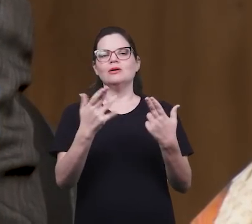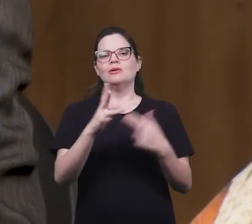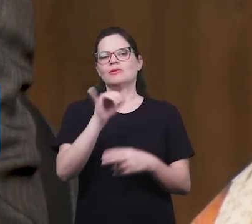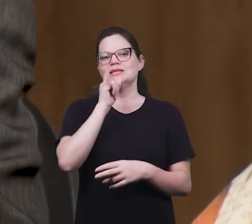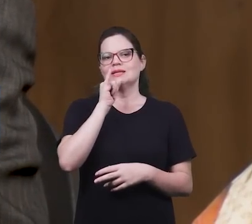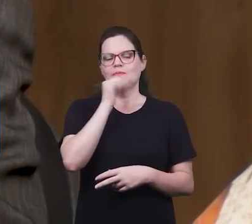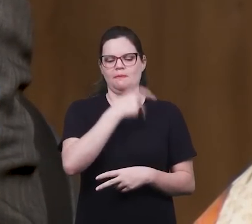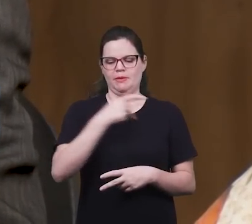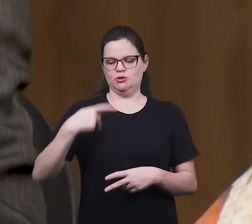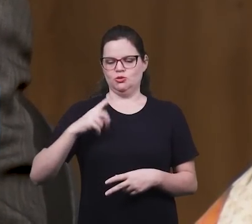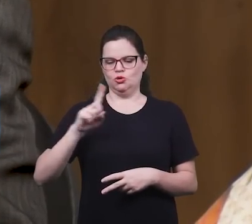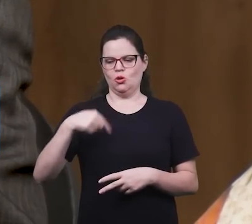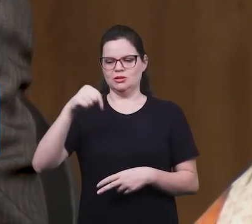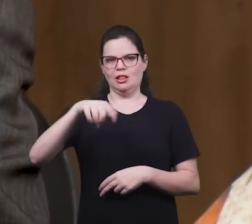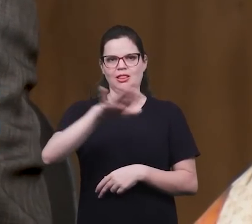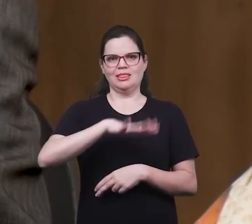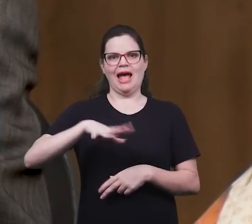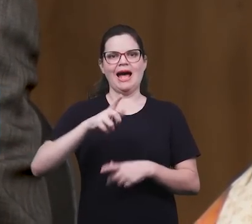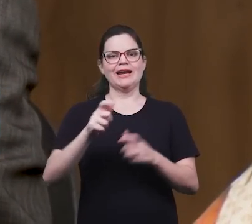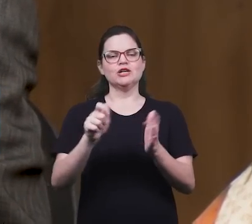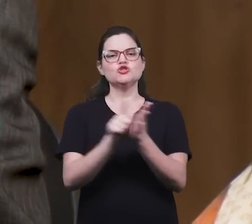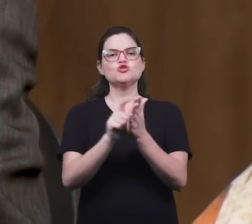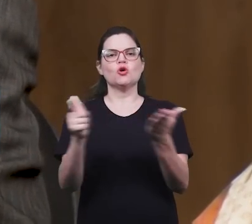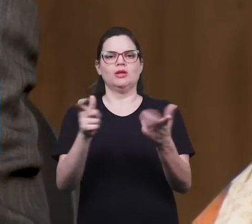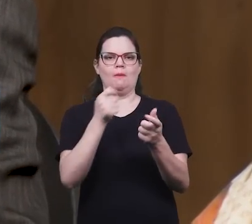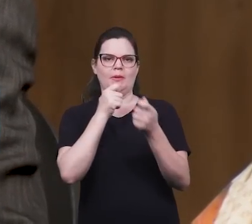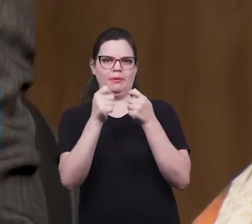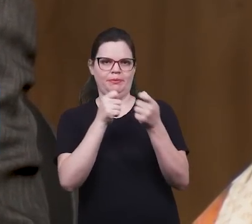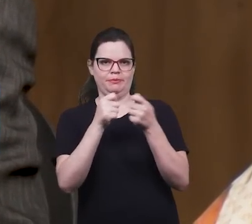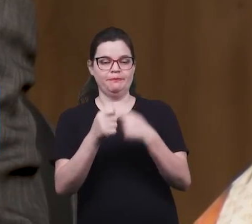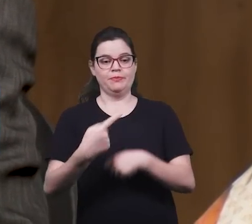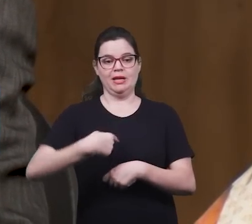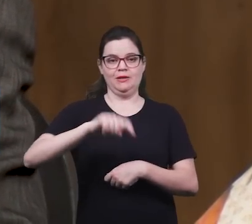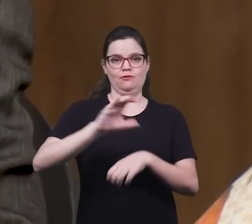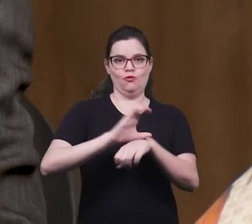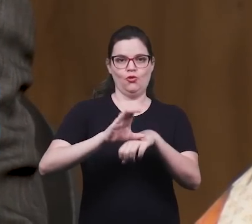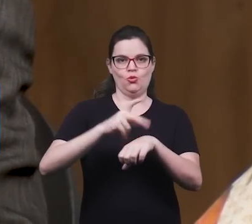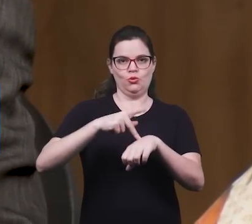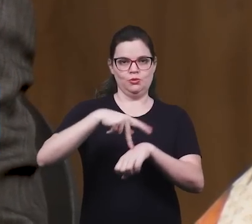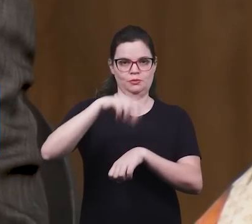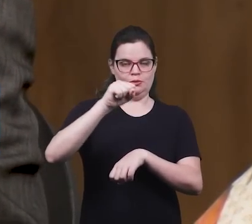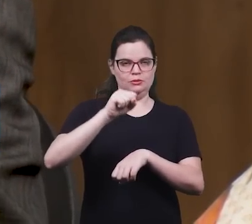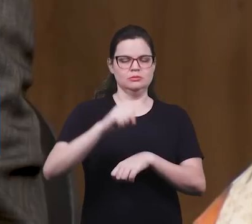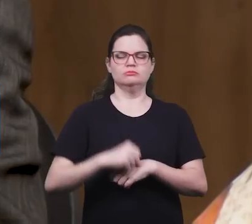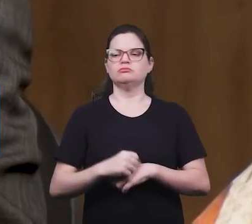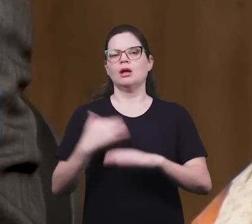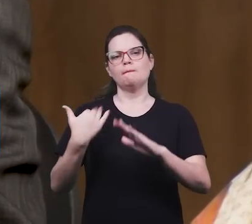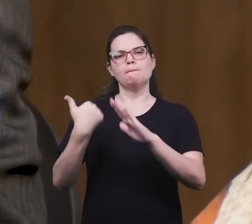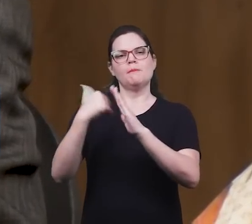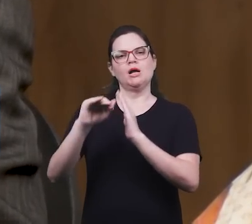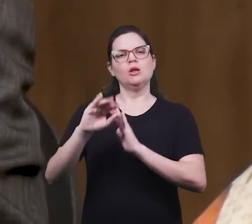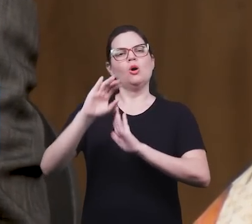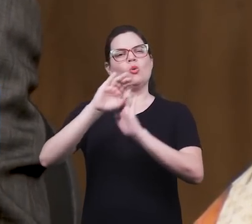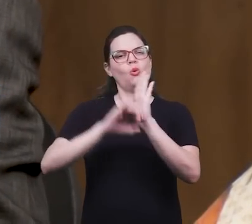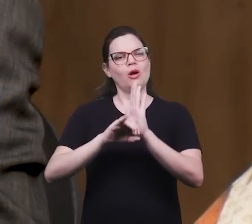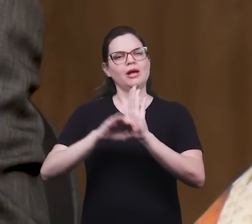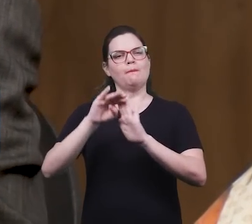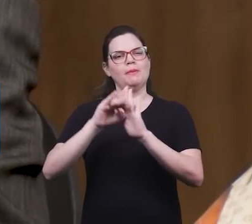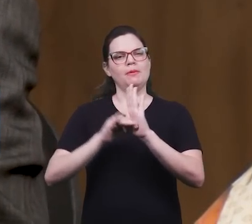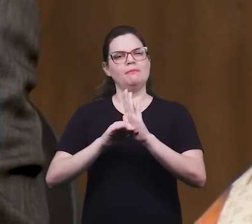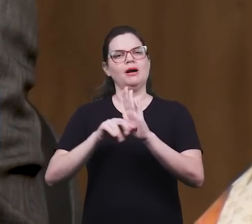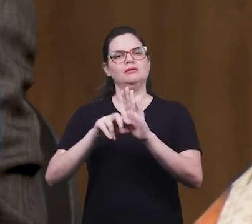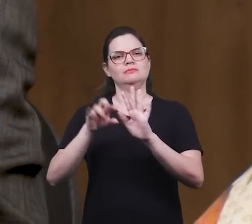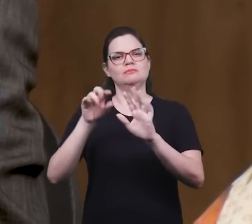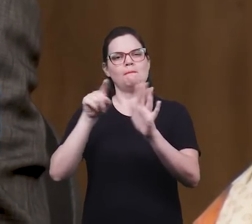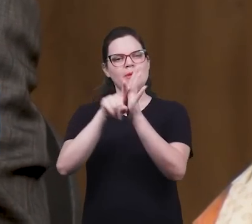jornalismo, que ele foi fazer um curso de pós-graduação, e ele mandou o currículo dele, respondeu um questionário, e ele